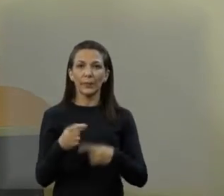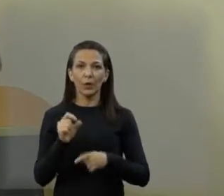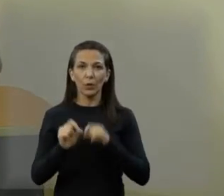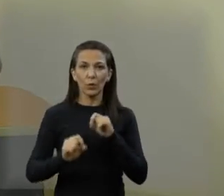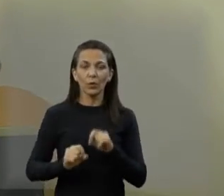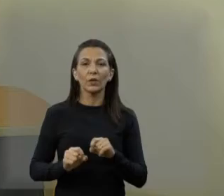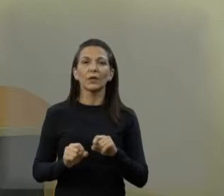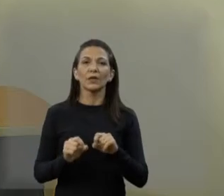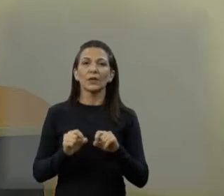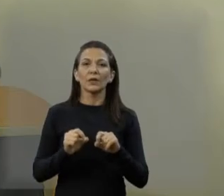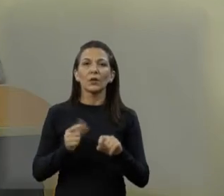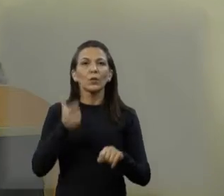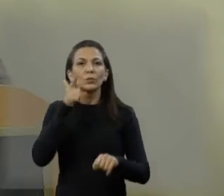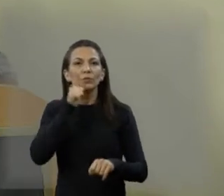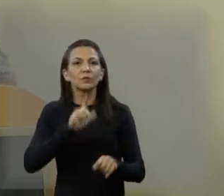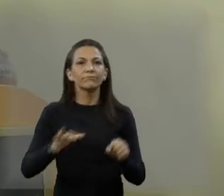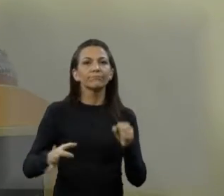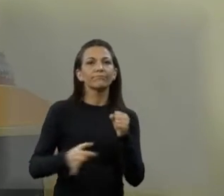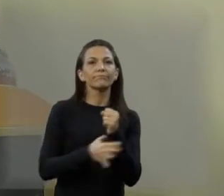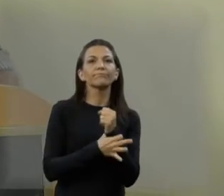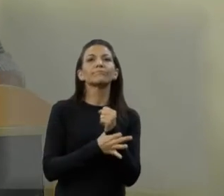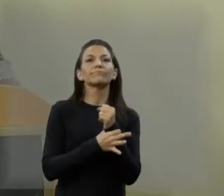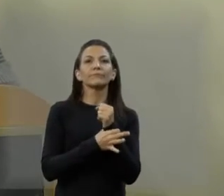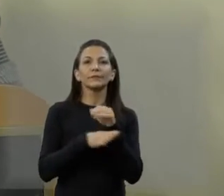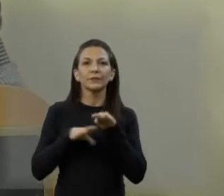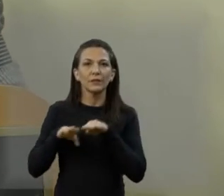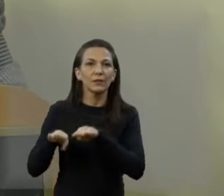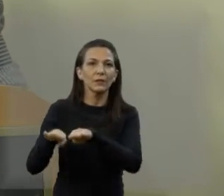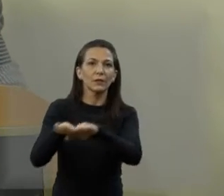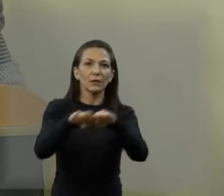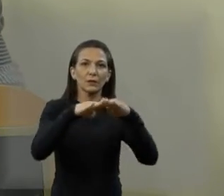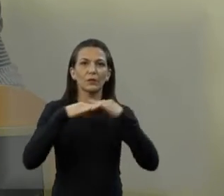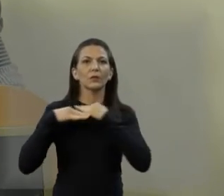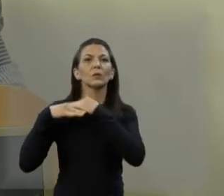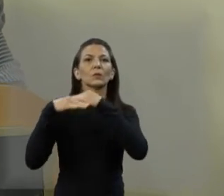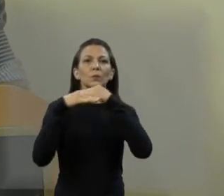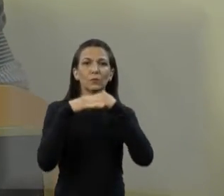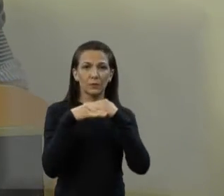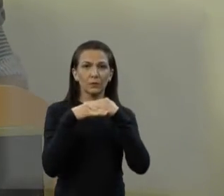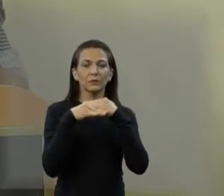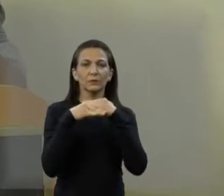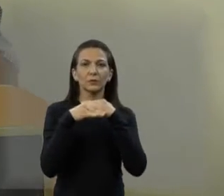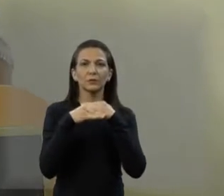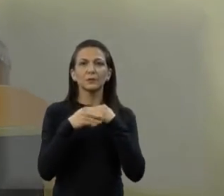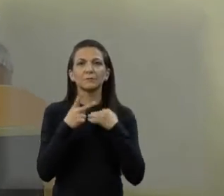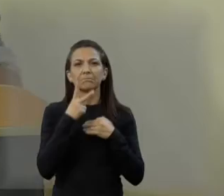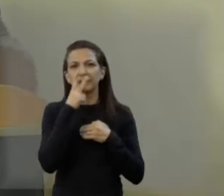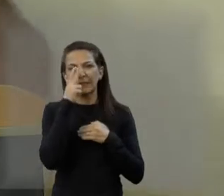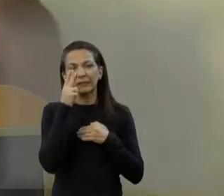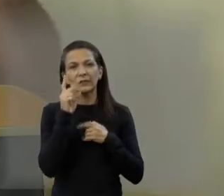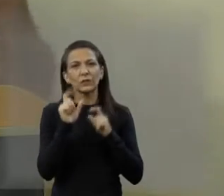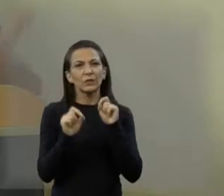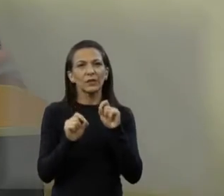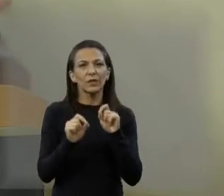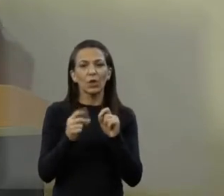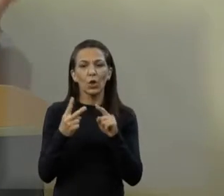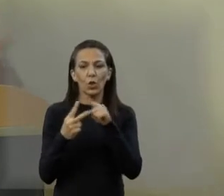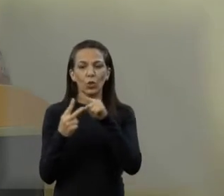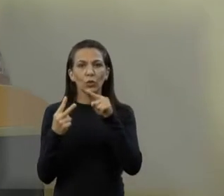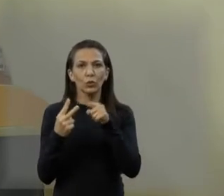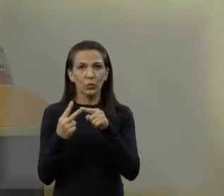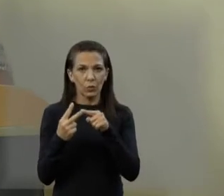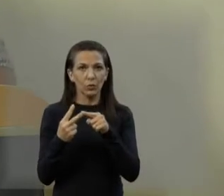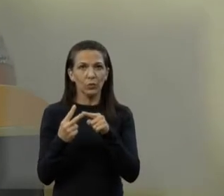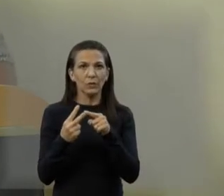com uma situação de conseguir garantir uma Justiça uma Equidade da situação não me parece razoável dois cemitérios